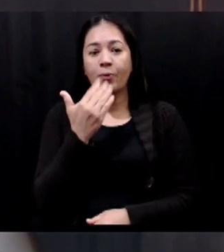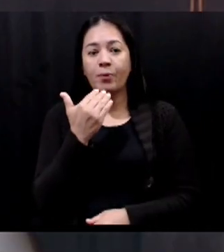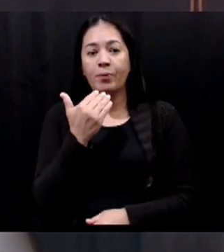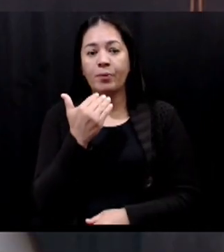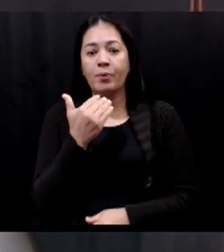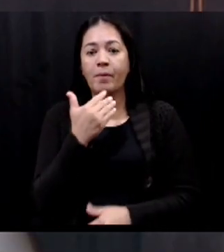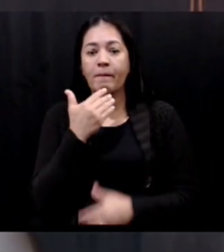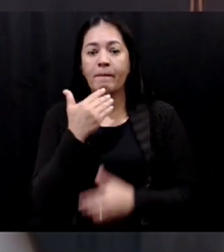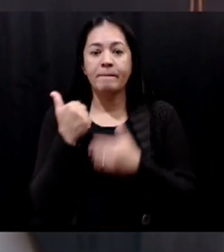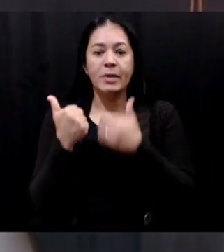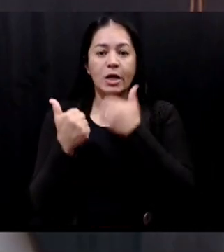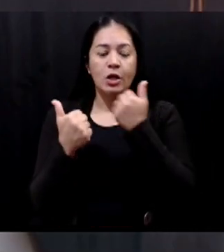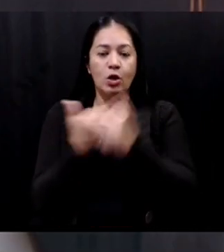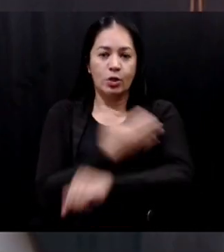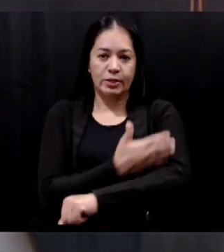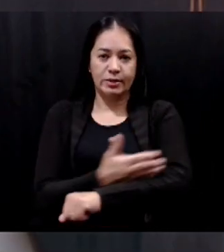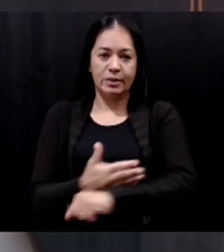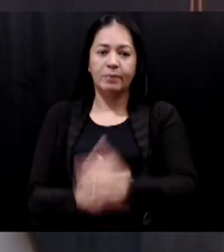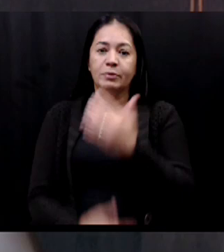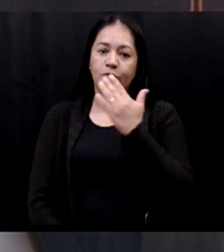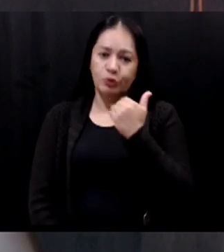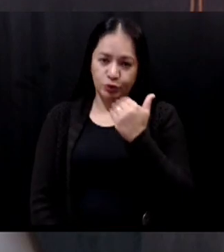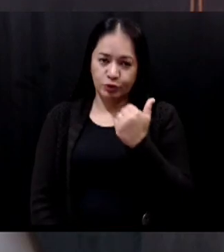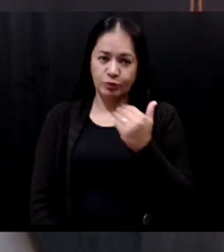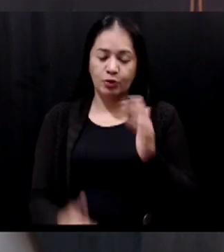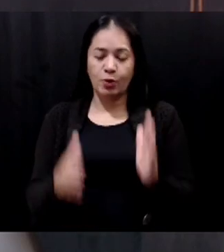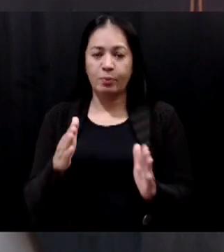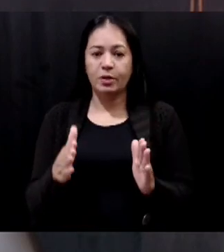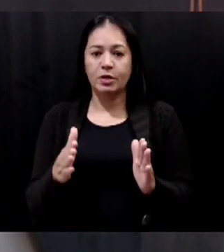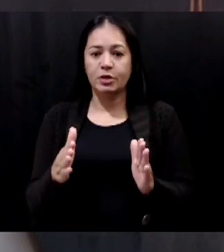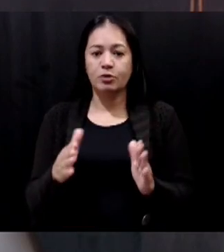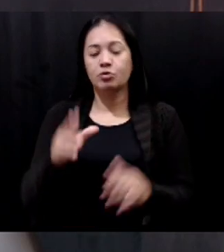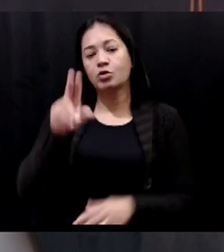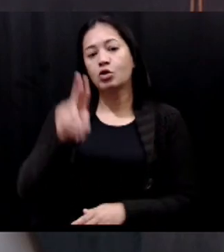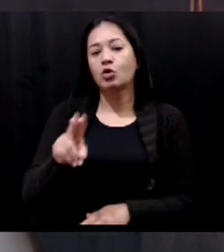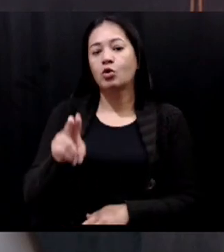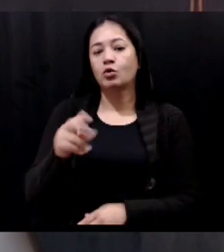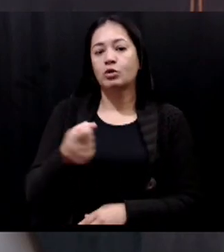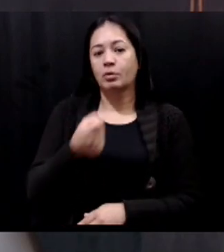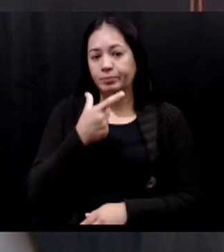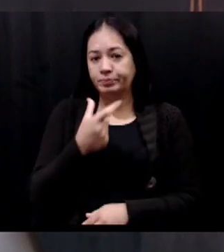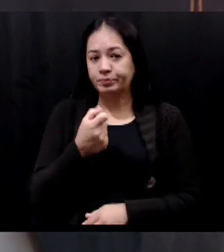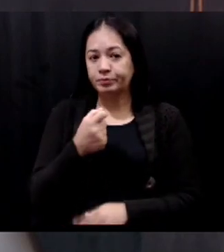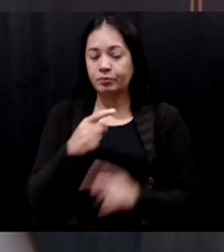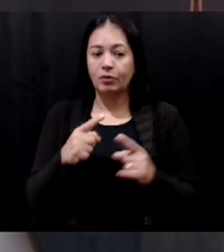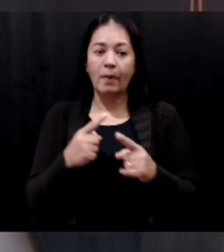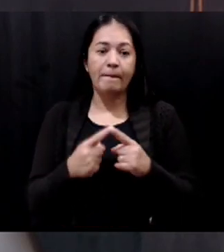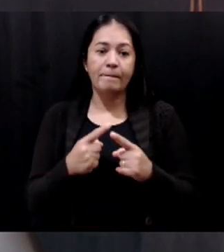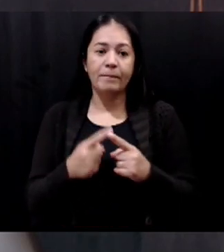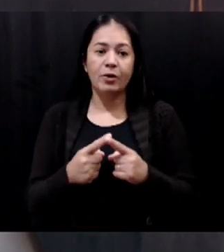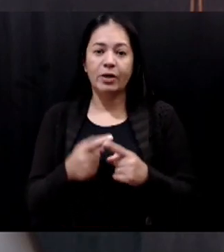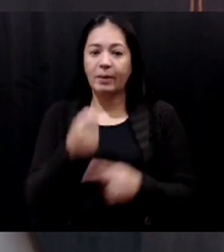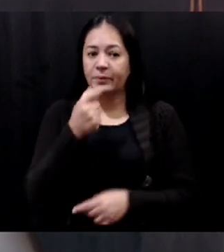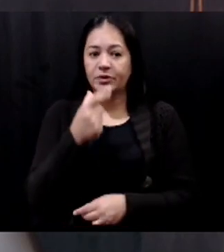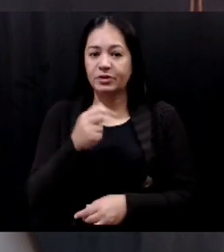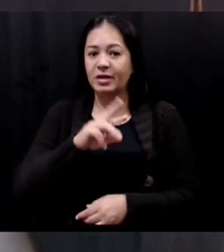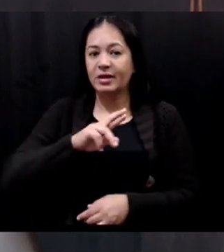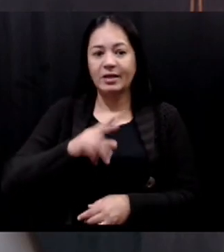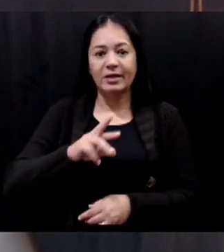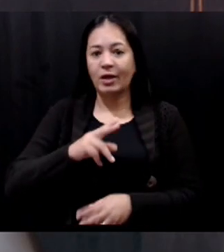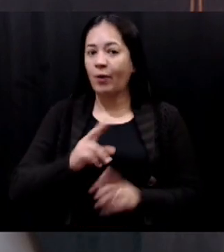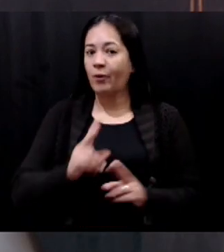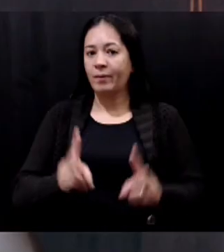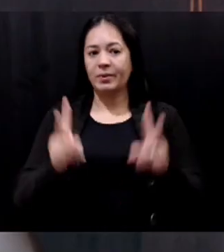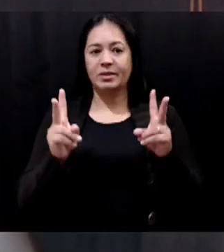hábitos alimentares durante o uso da medicação que vai cortar a fome. Porque a medicação também não é para sempre. A medicação tem um